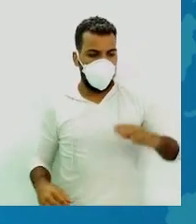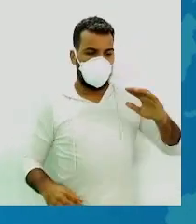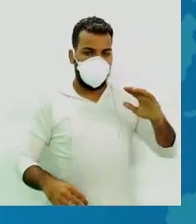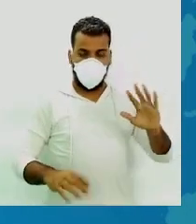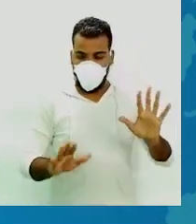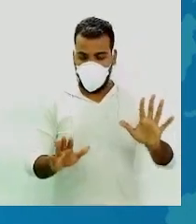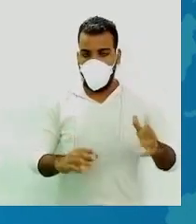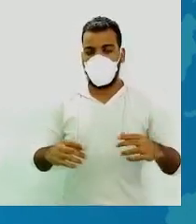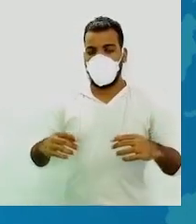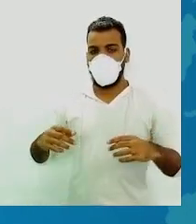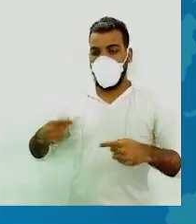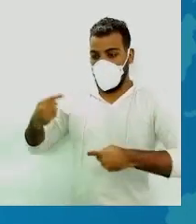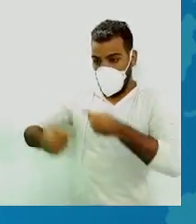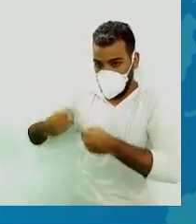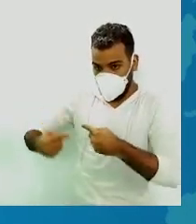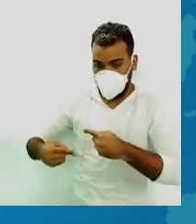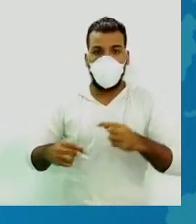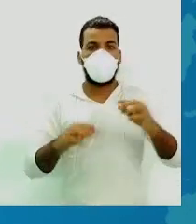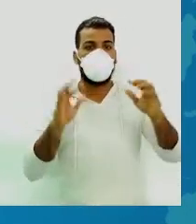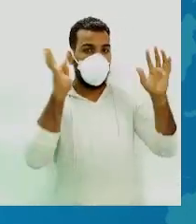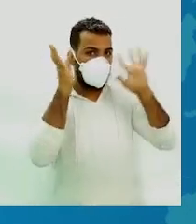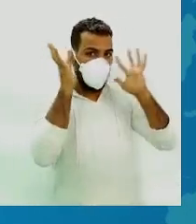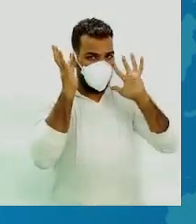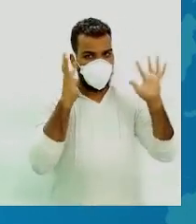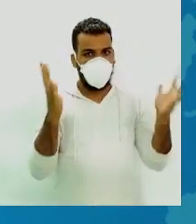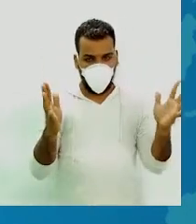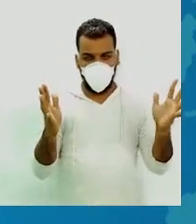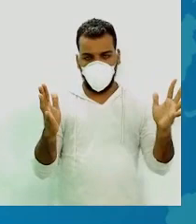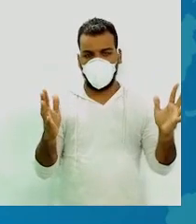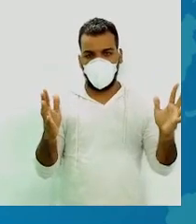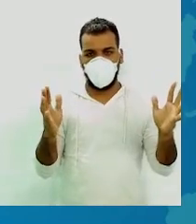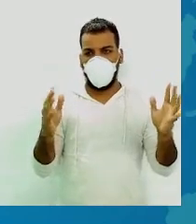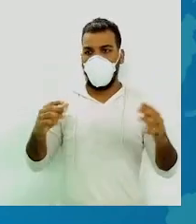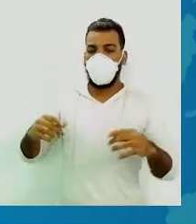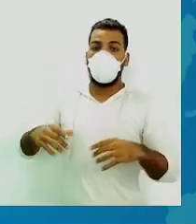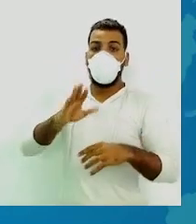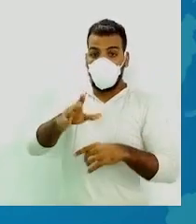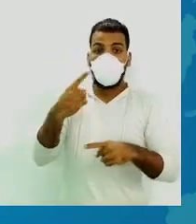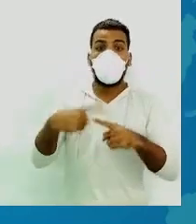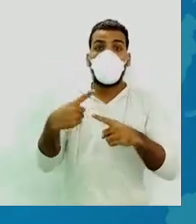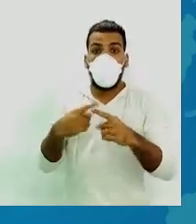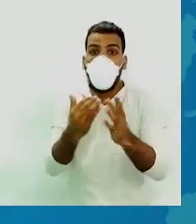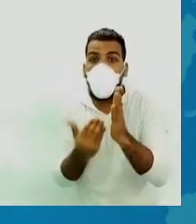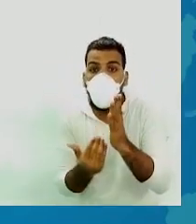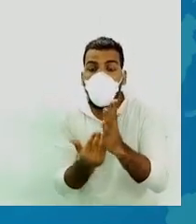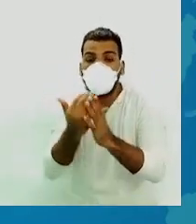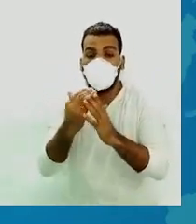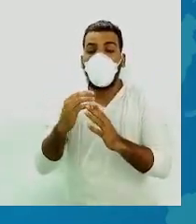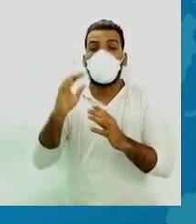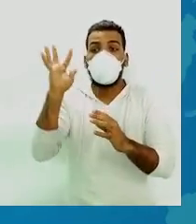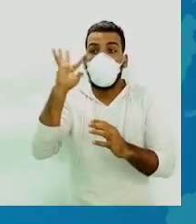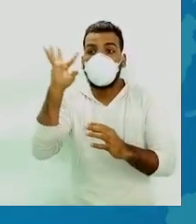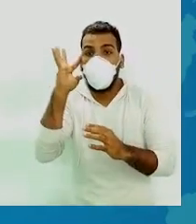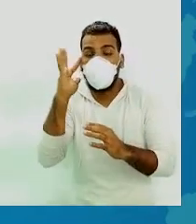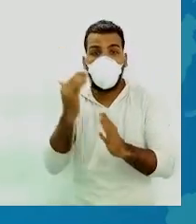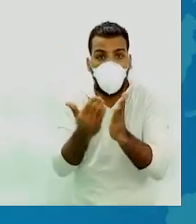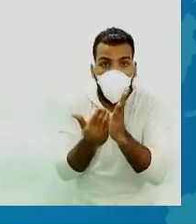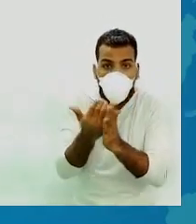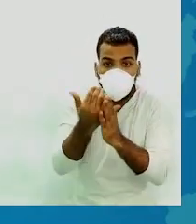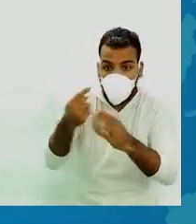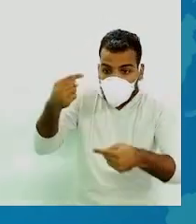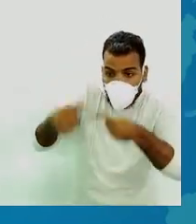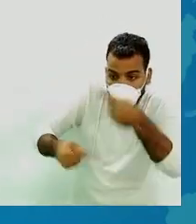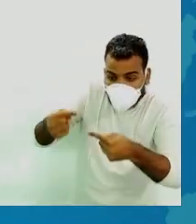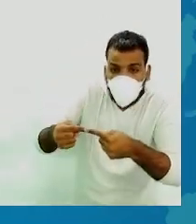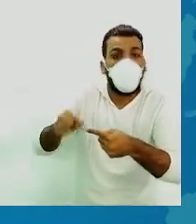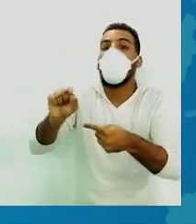ou melhor, da política com a filosofia, porque a base do conceito filosófico, a base do conceito